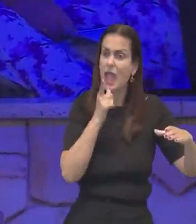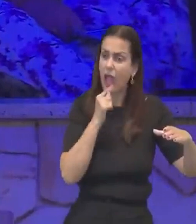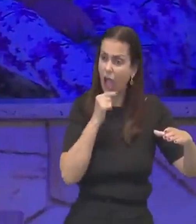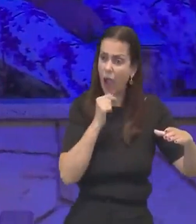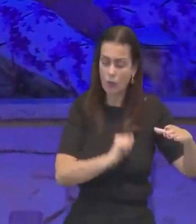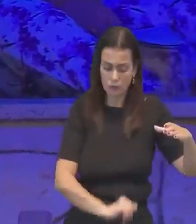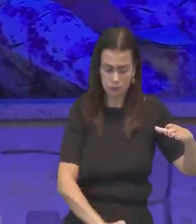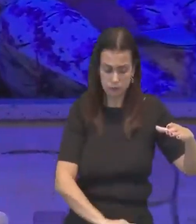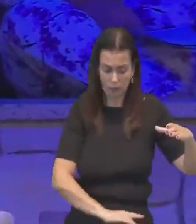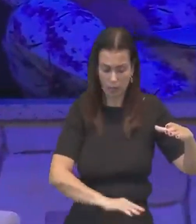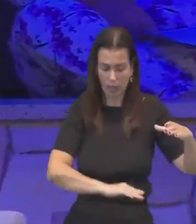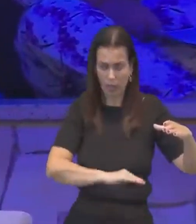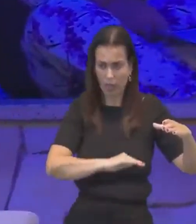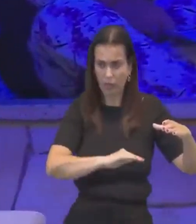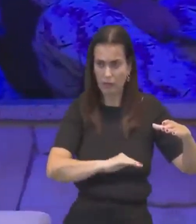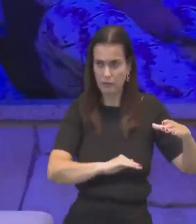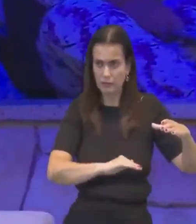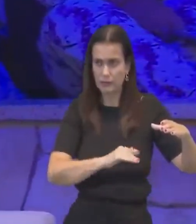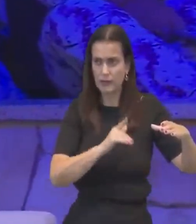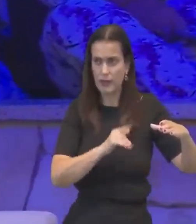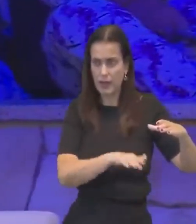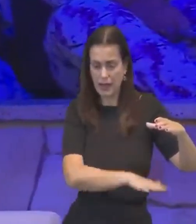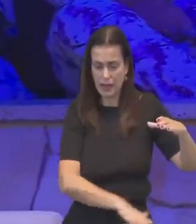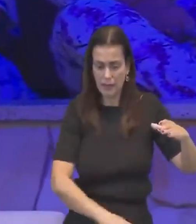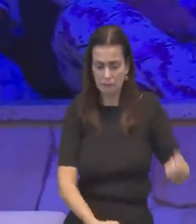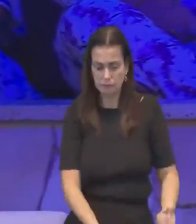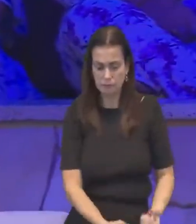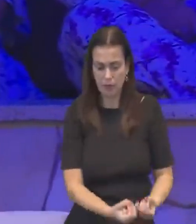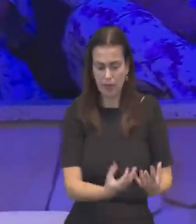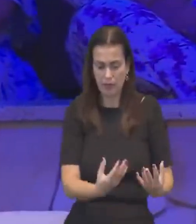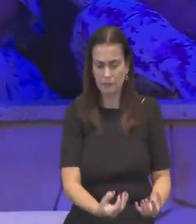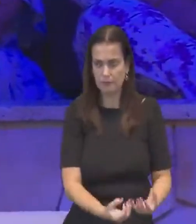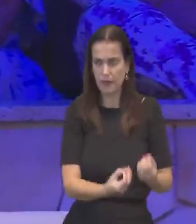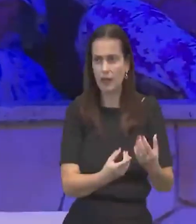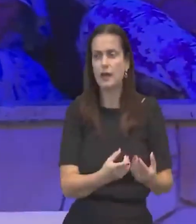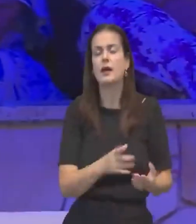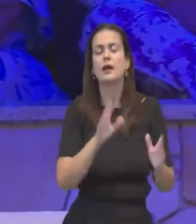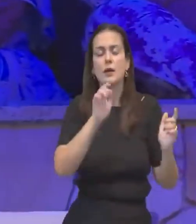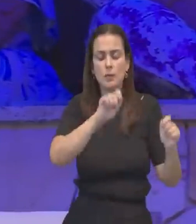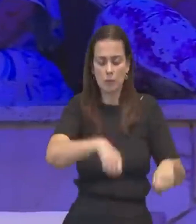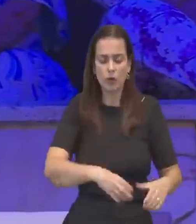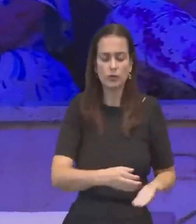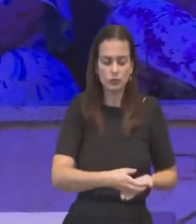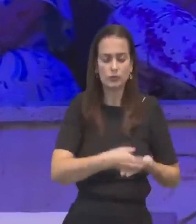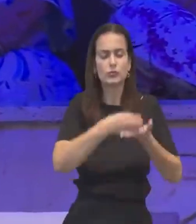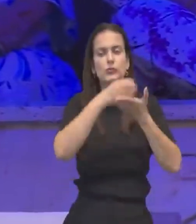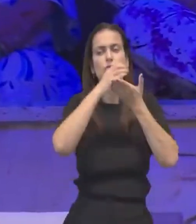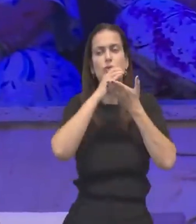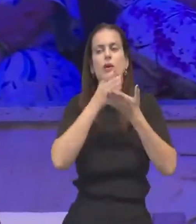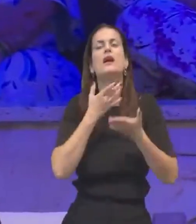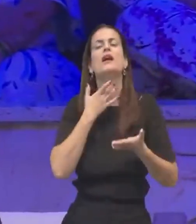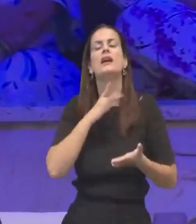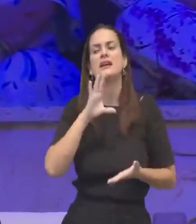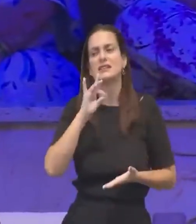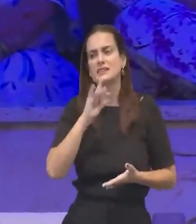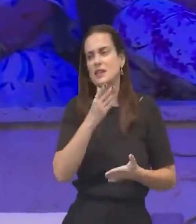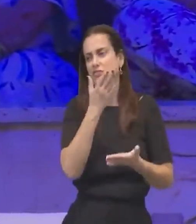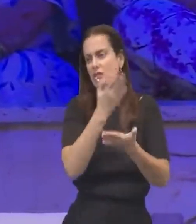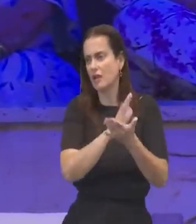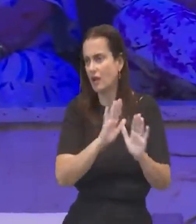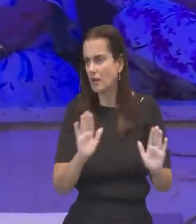que vem debaixo da terra. E você pode matar a sua sede, você pode saciar a sua sede.